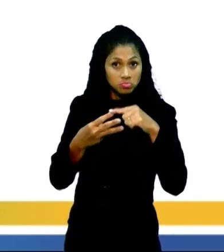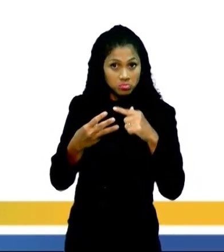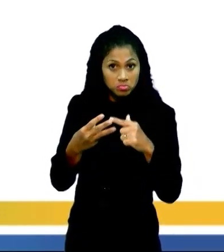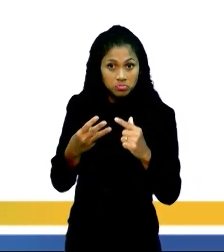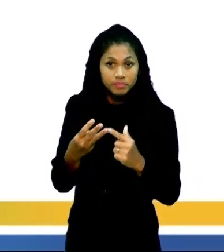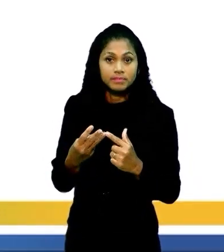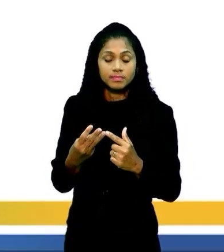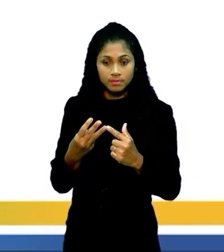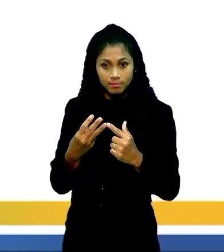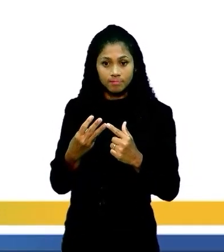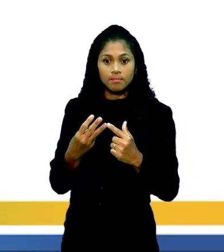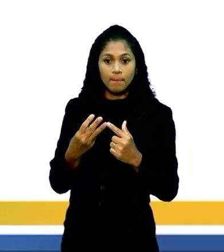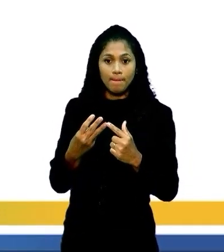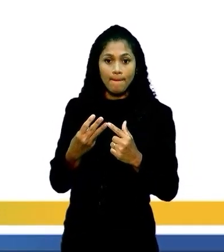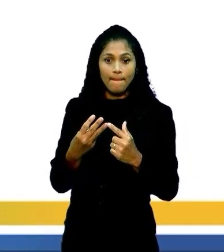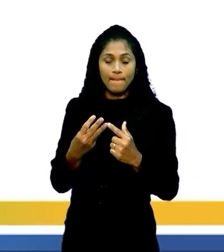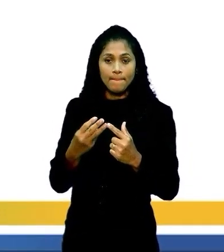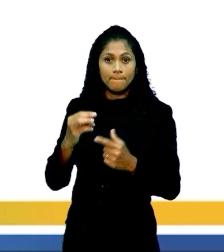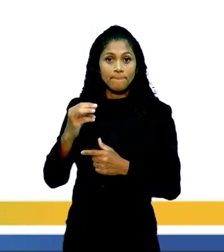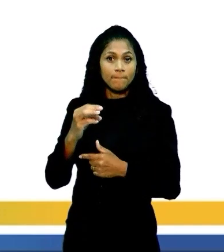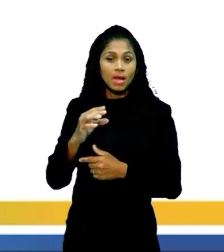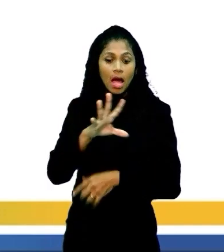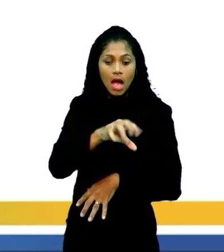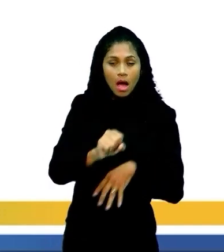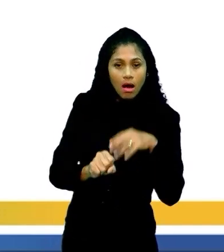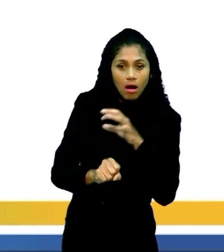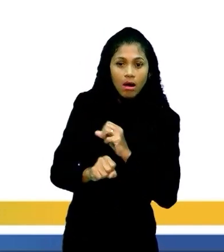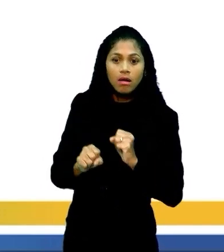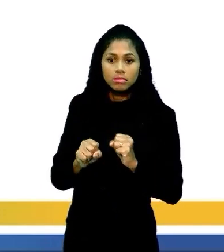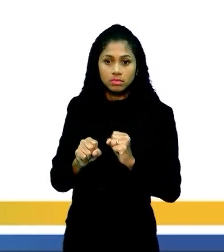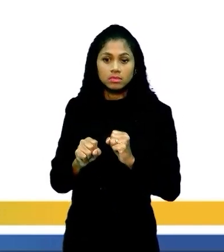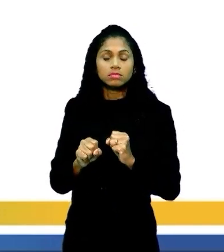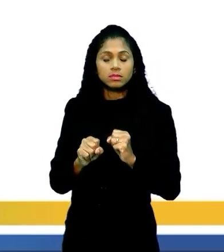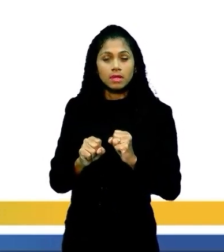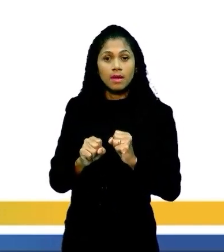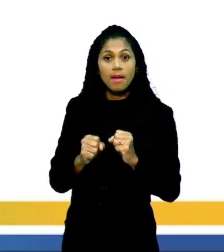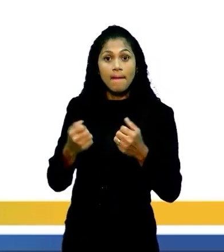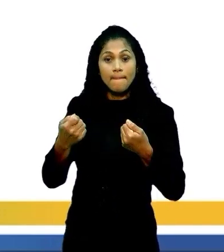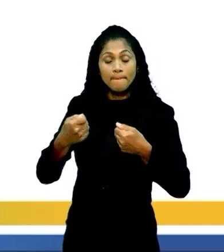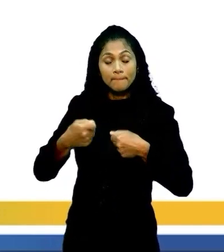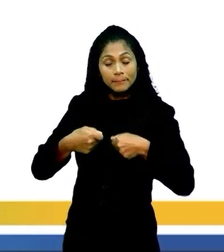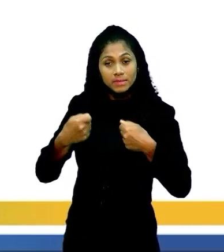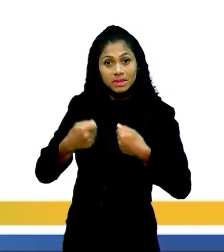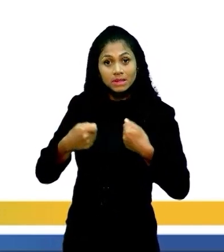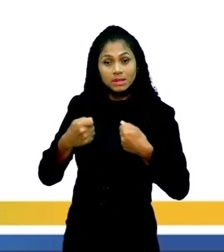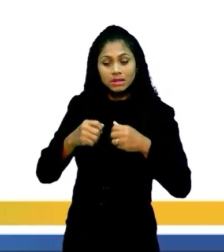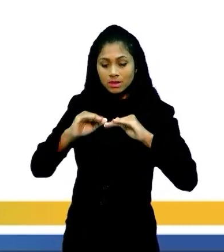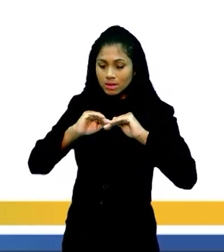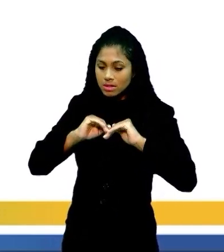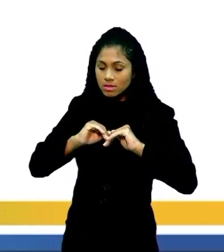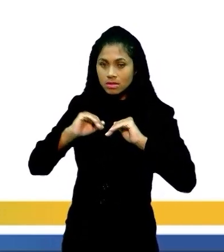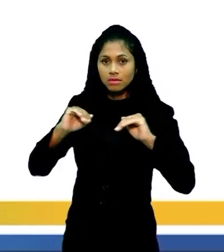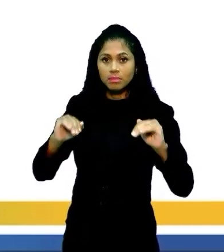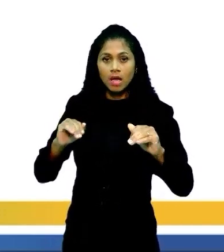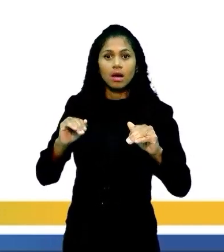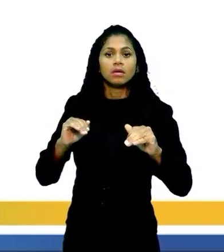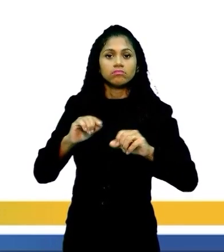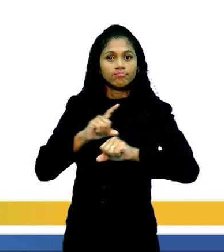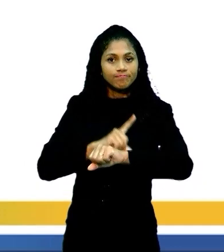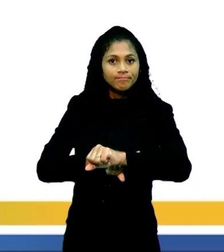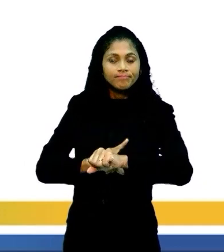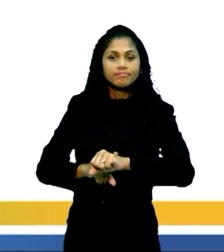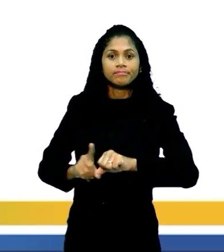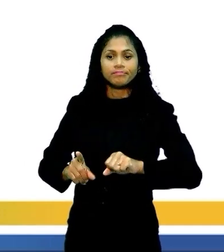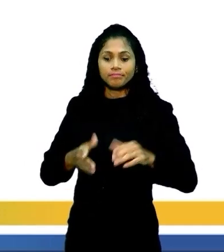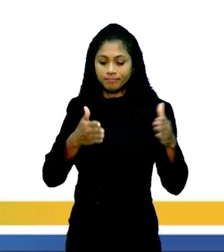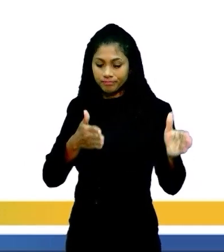razão, mas não está no procedimento. Então, a gente tem que saber separar os momentos. Tudo bem? Então, vamos